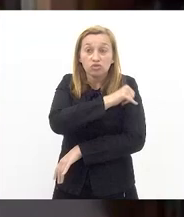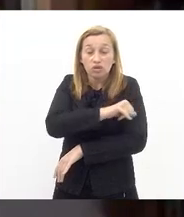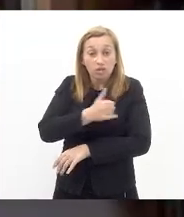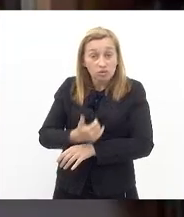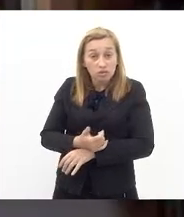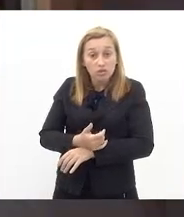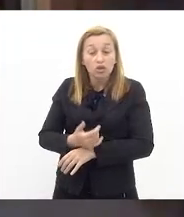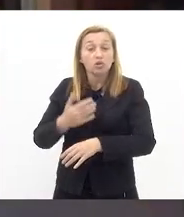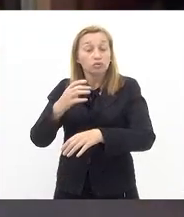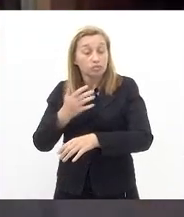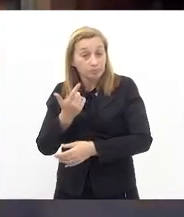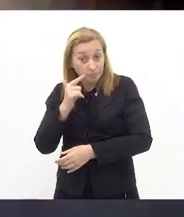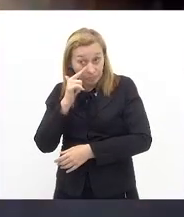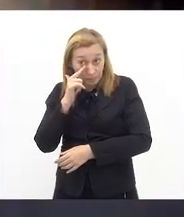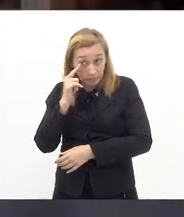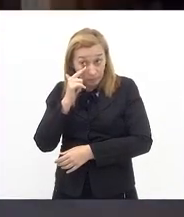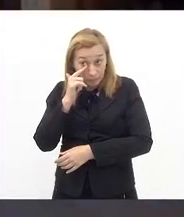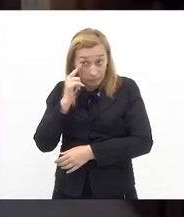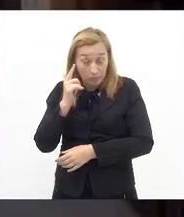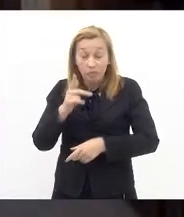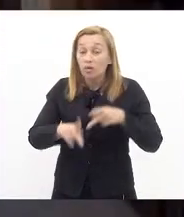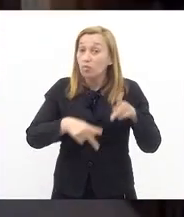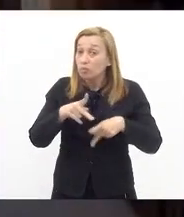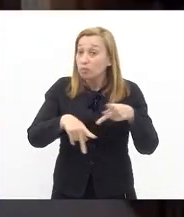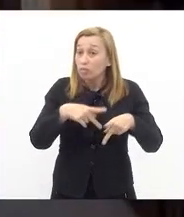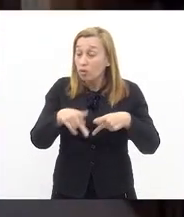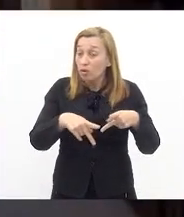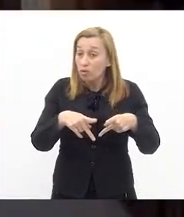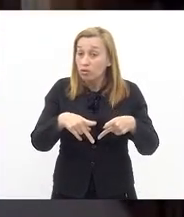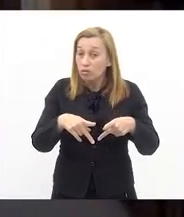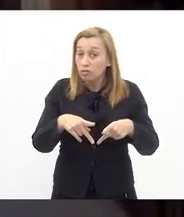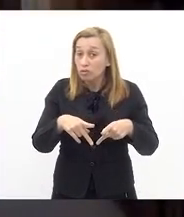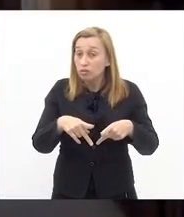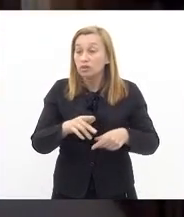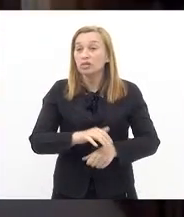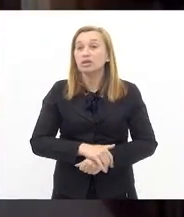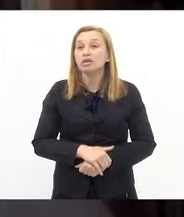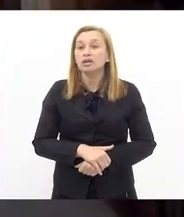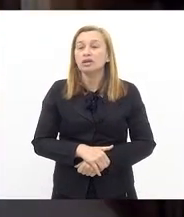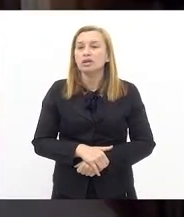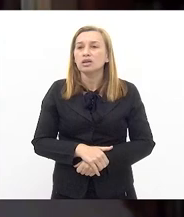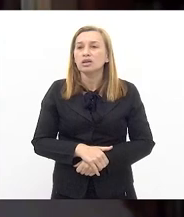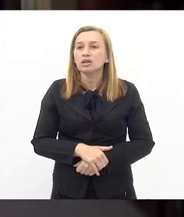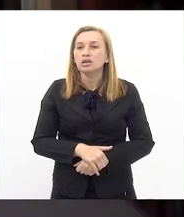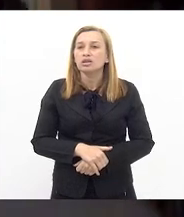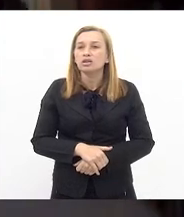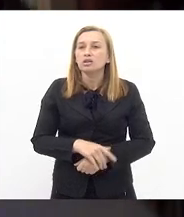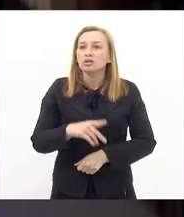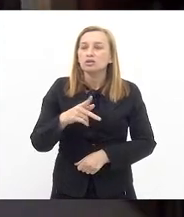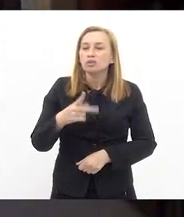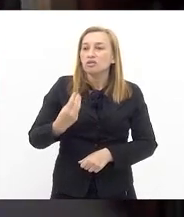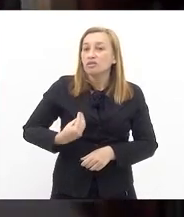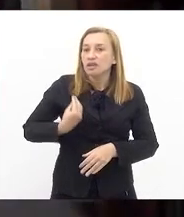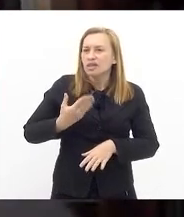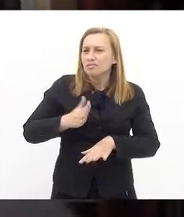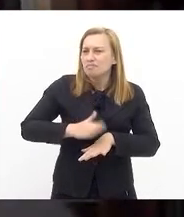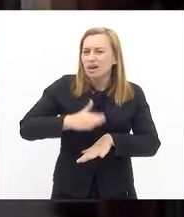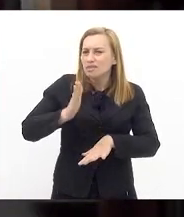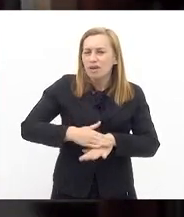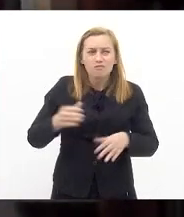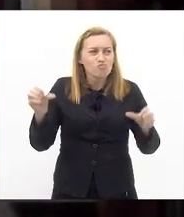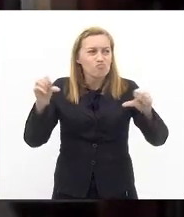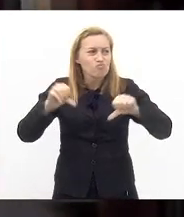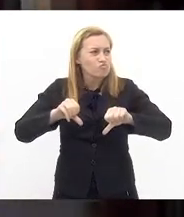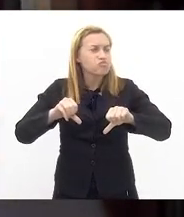do estado do Rio de Janeiro, é a população fluminense, com sua vida cada vez mais